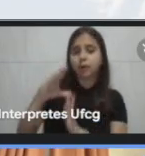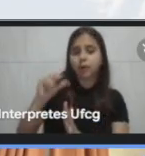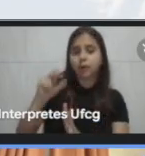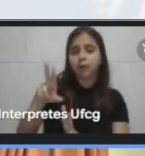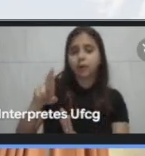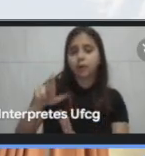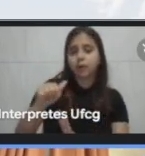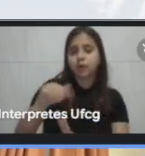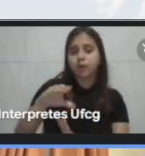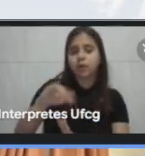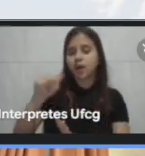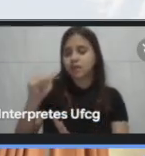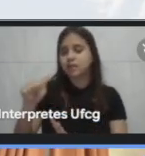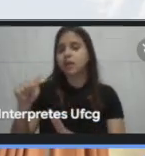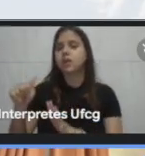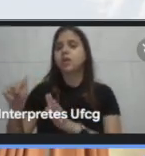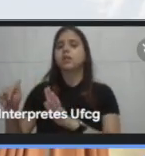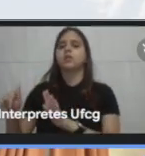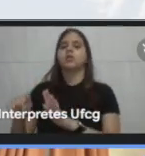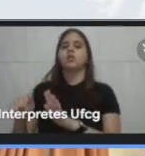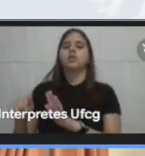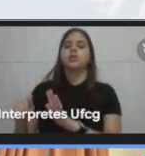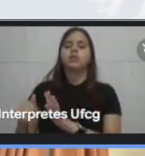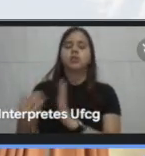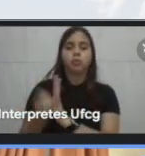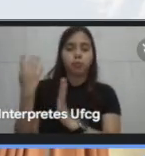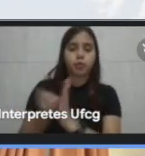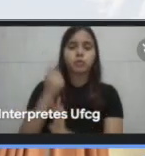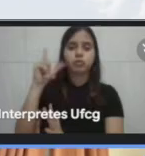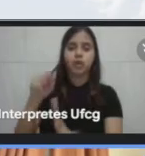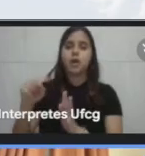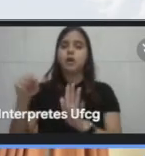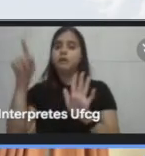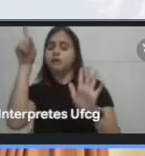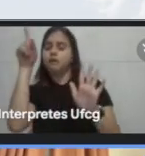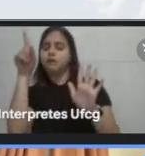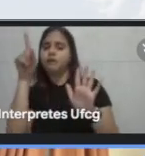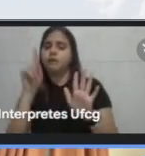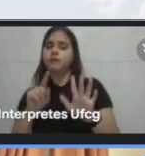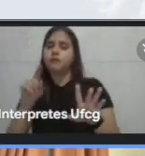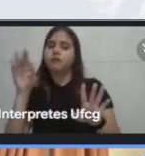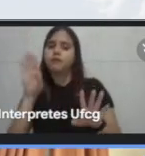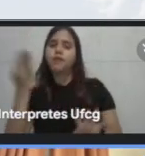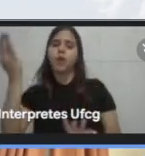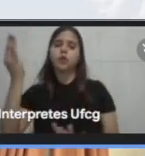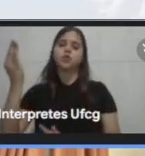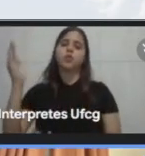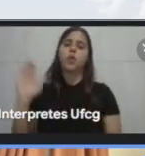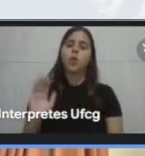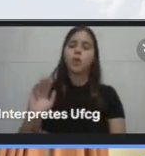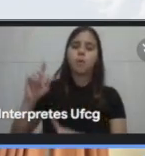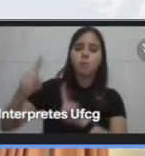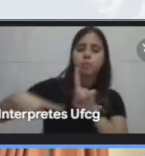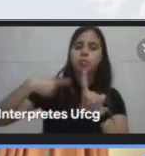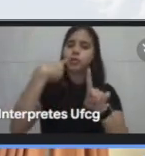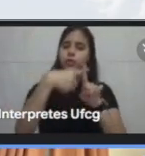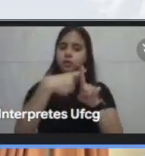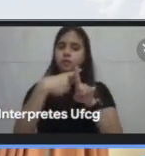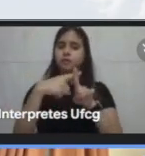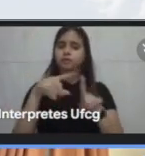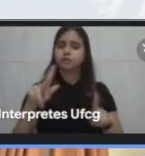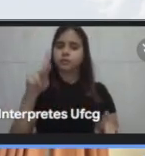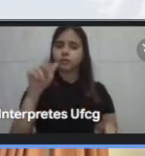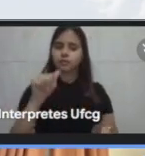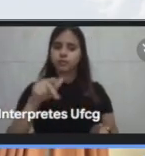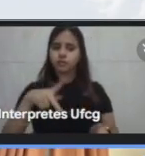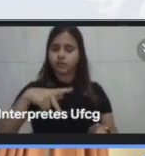a porcentagem de falsos positivos. A gente calculou também a acurácia geral, coeficiente kappa, que acho que o kappa é o mais comum,